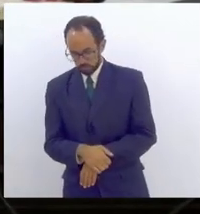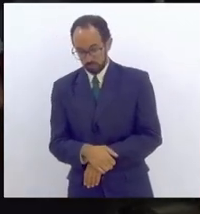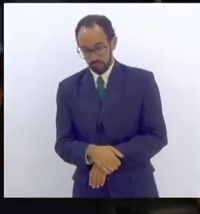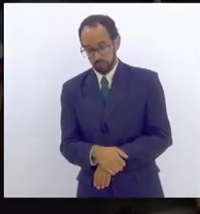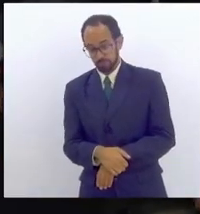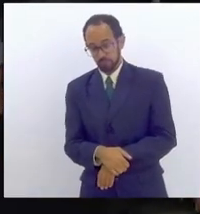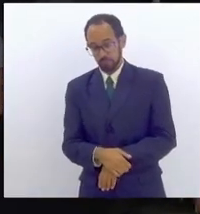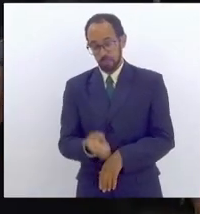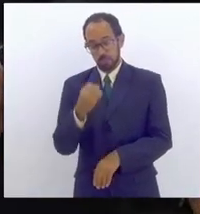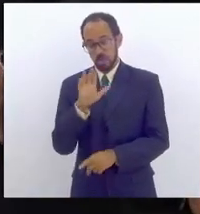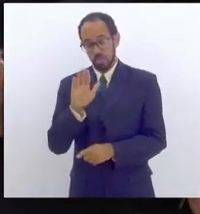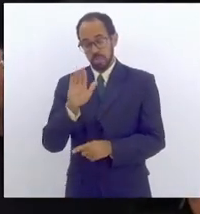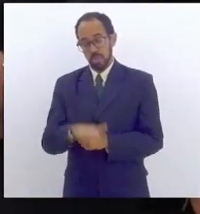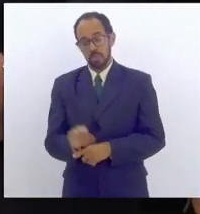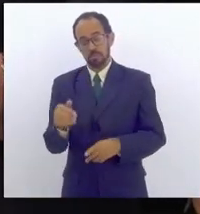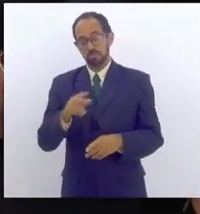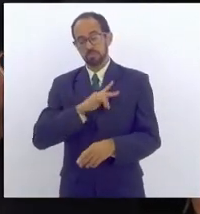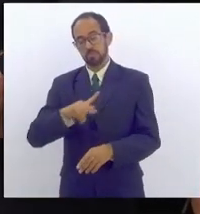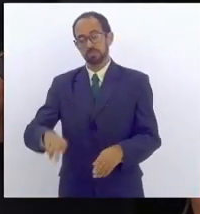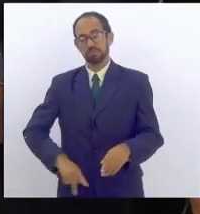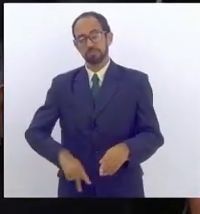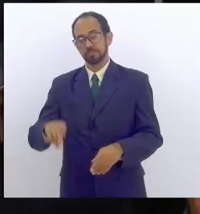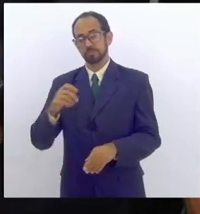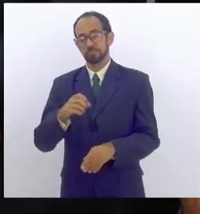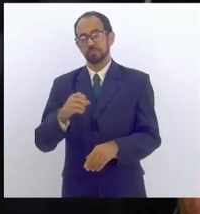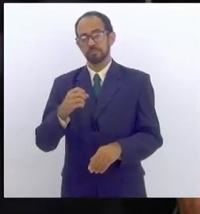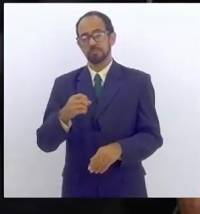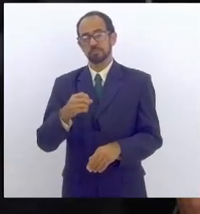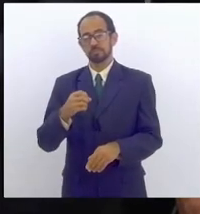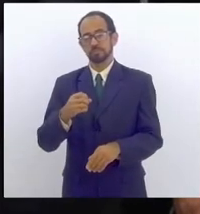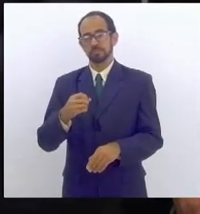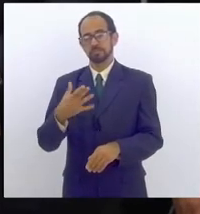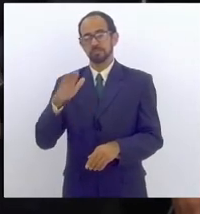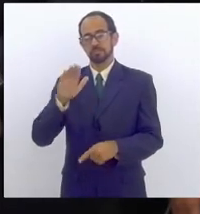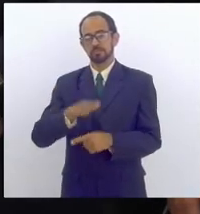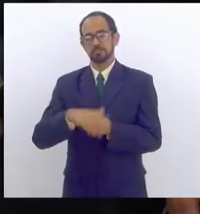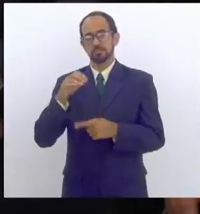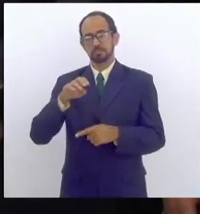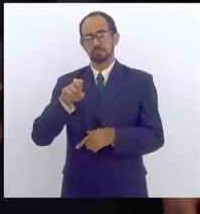Boa tarde, presidente. Boa tarde, presidente Bacelar.